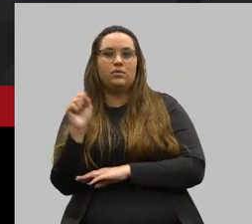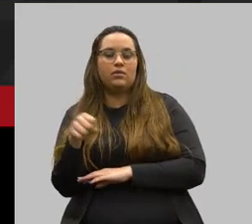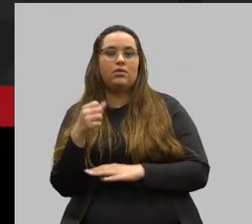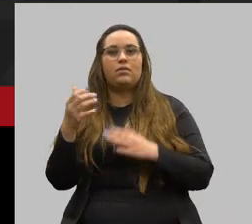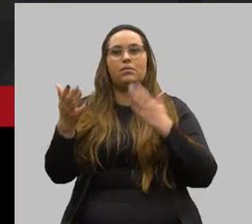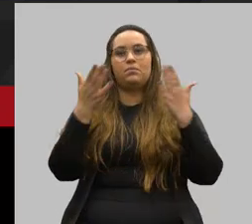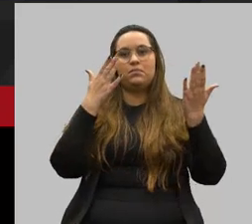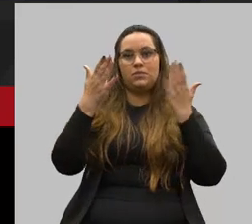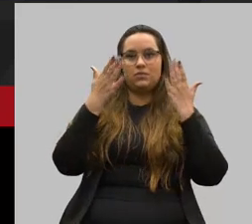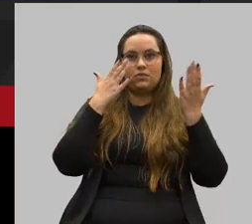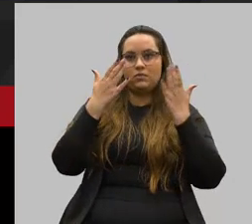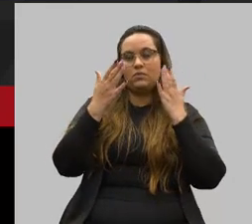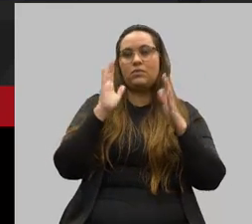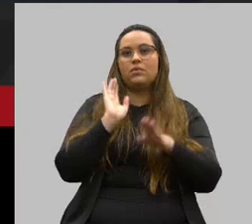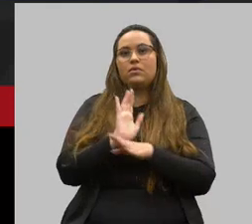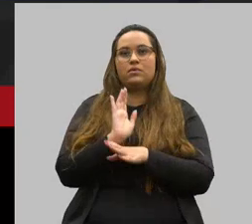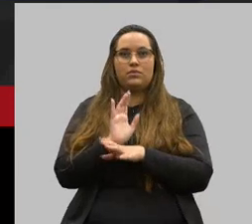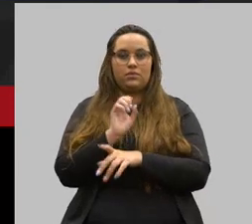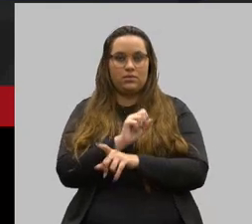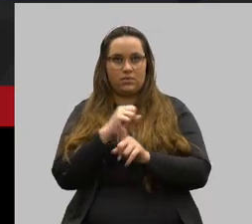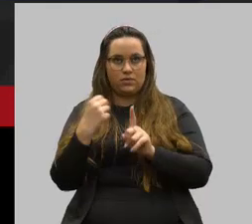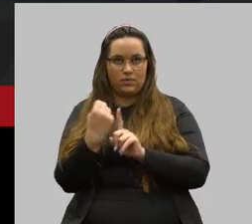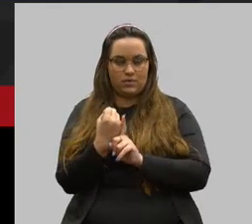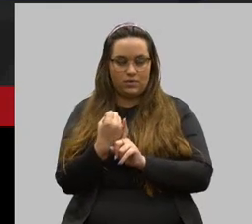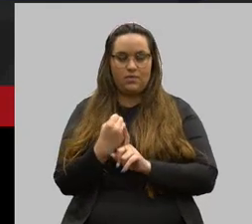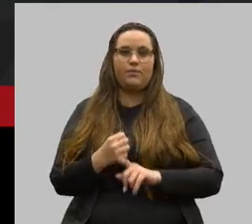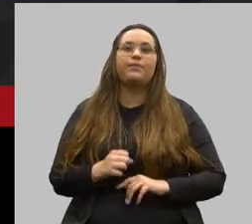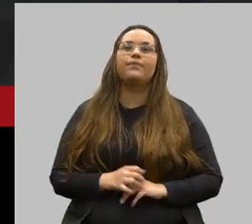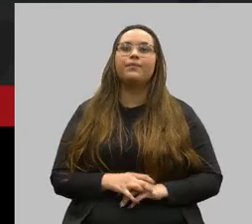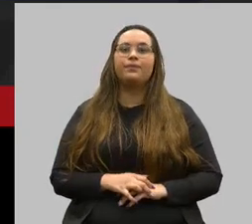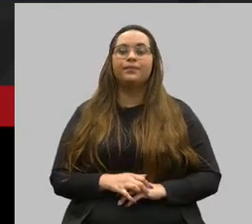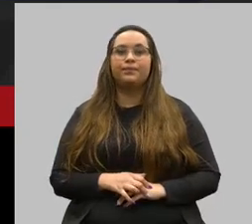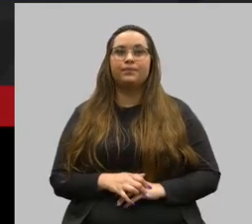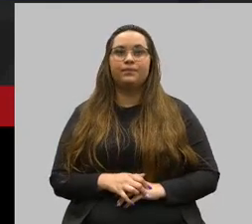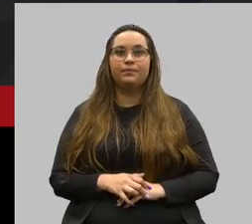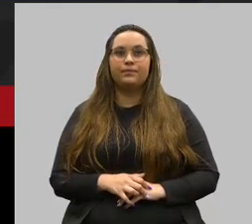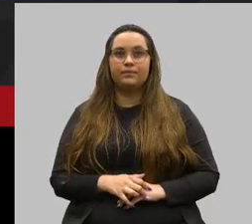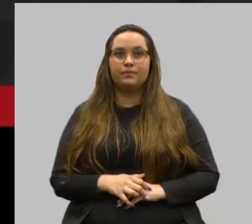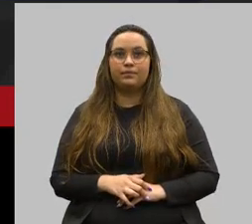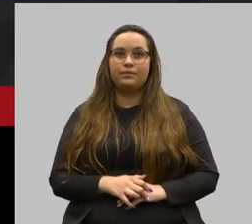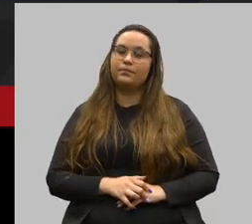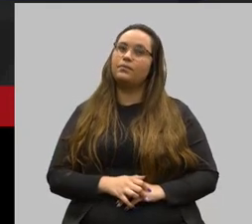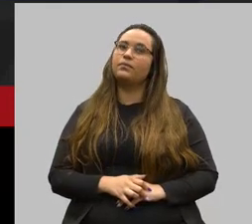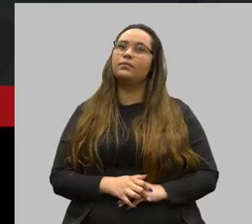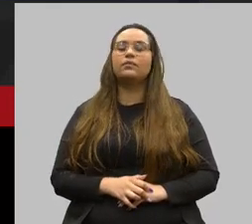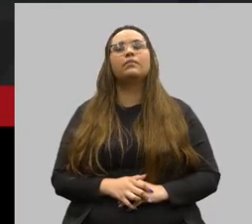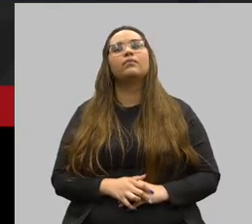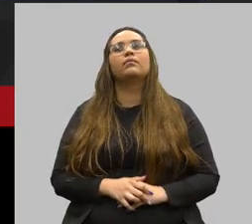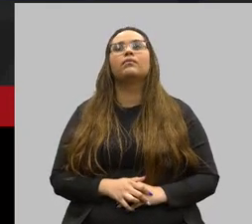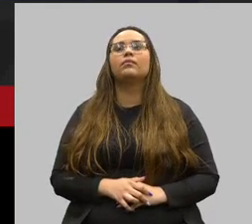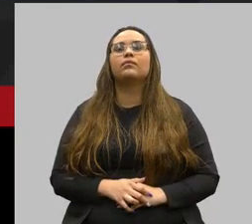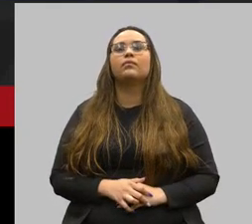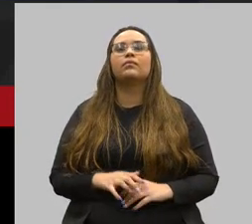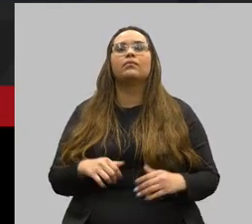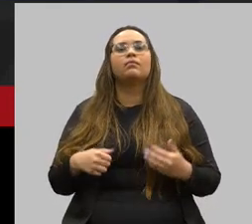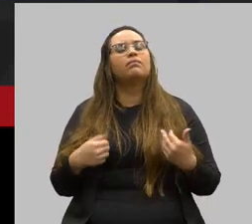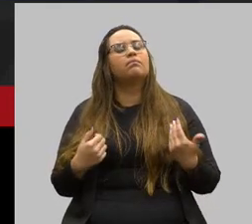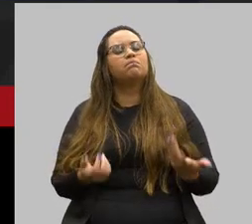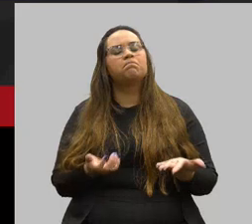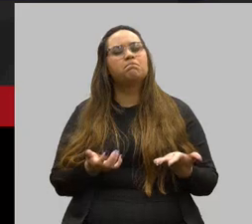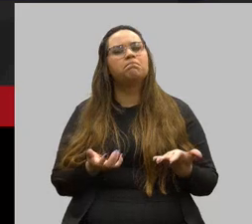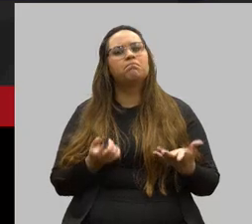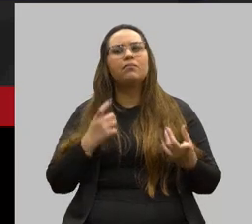psicológicos e atendimentos de assistência social eh bem no que diz respeito uma